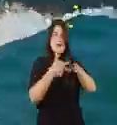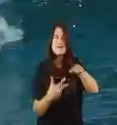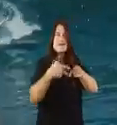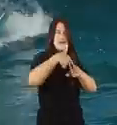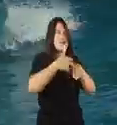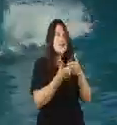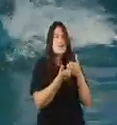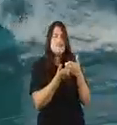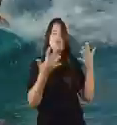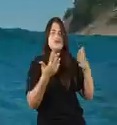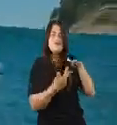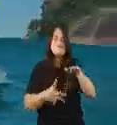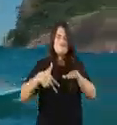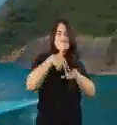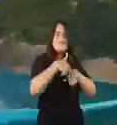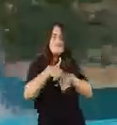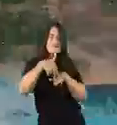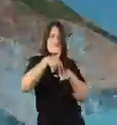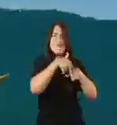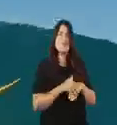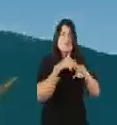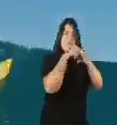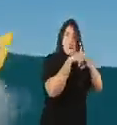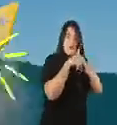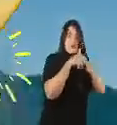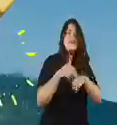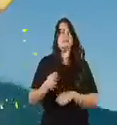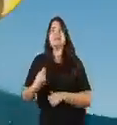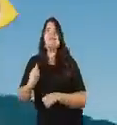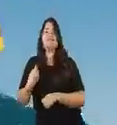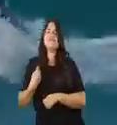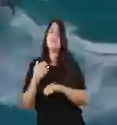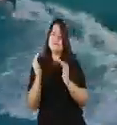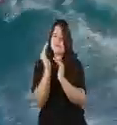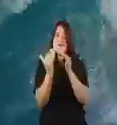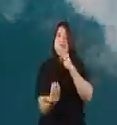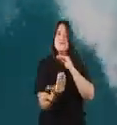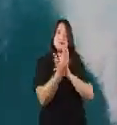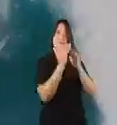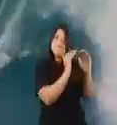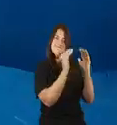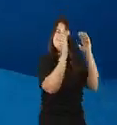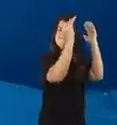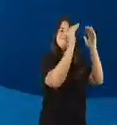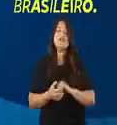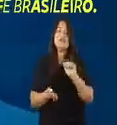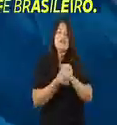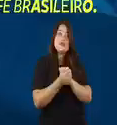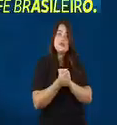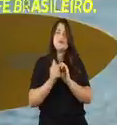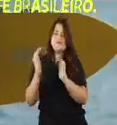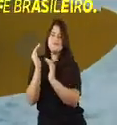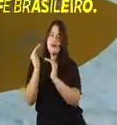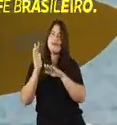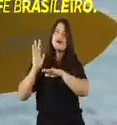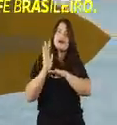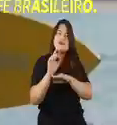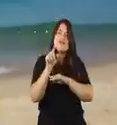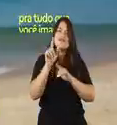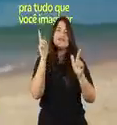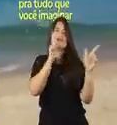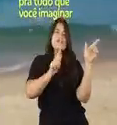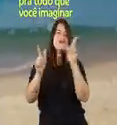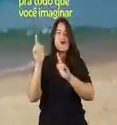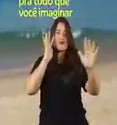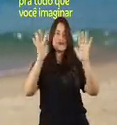quantas vezes precisar. No surf ou na vida, o BP é apoio pra gente levantar. E juntos vamos inspirar todo mundo a